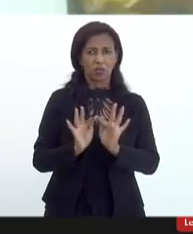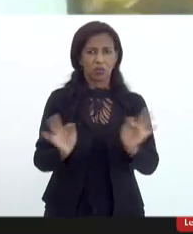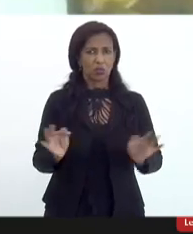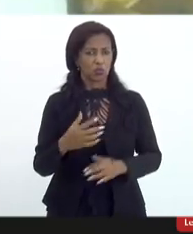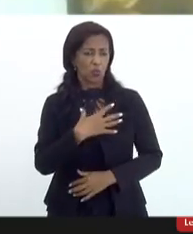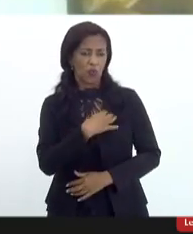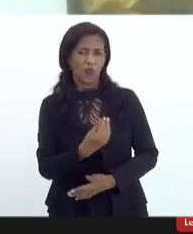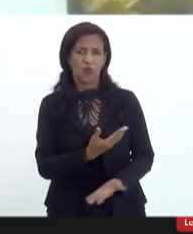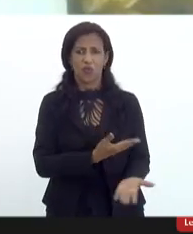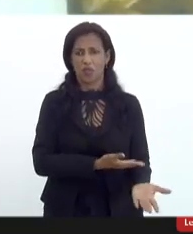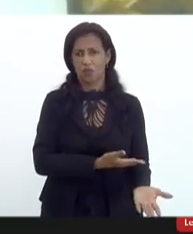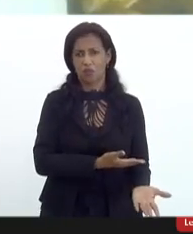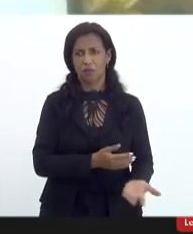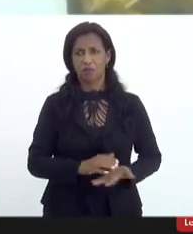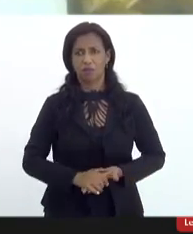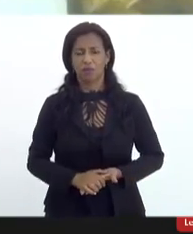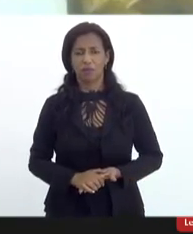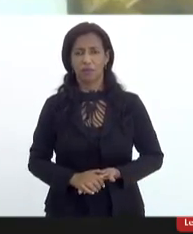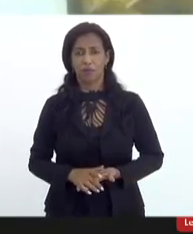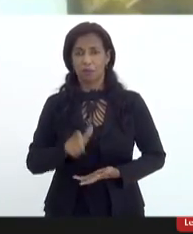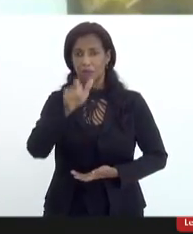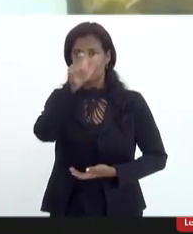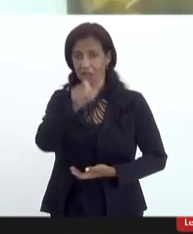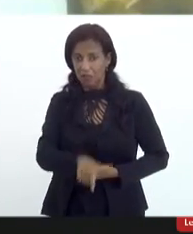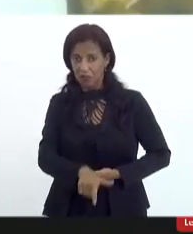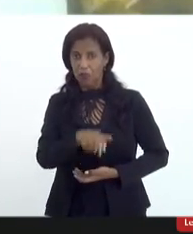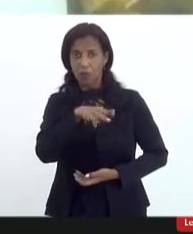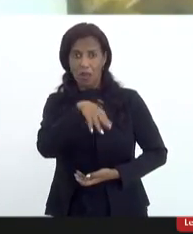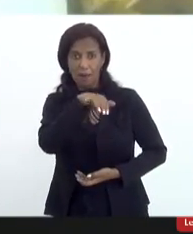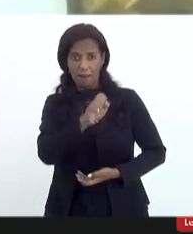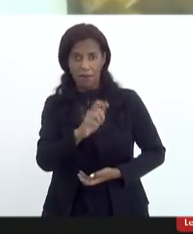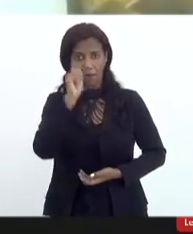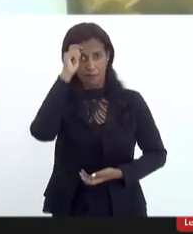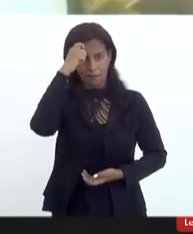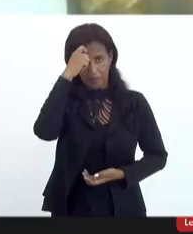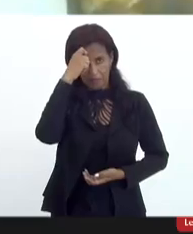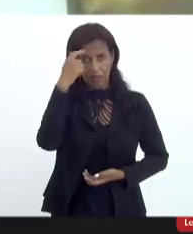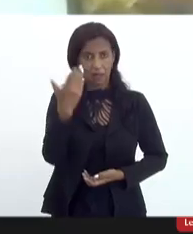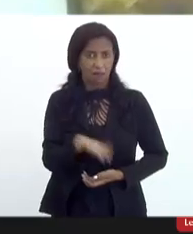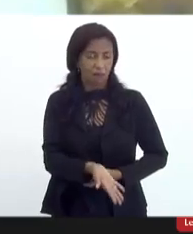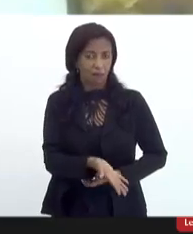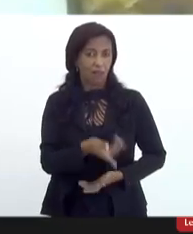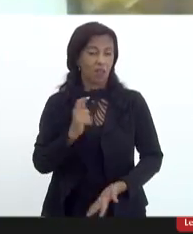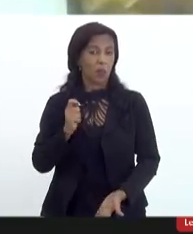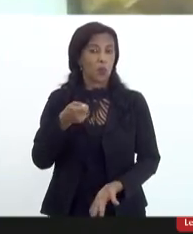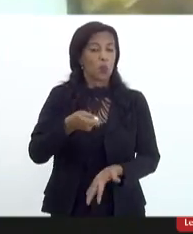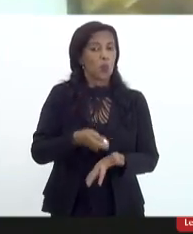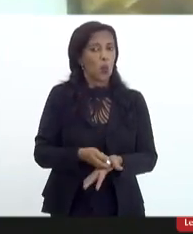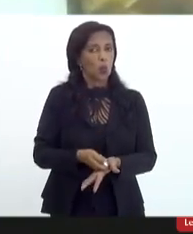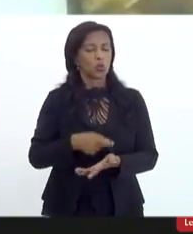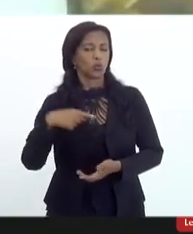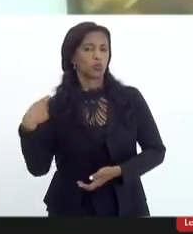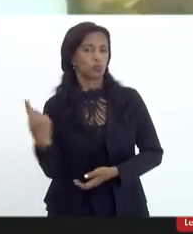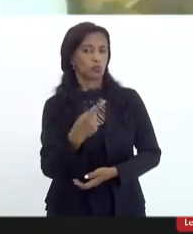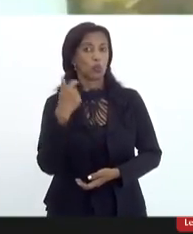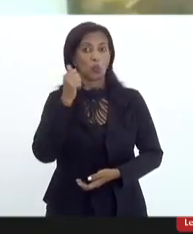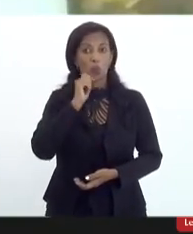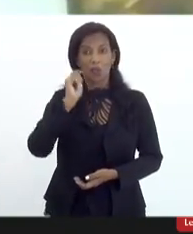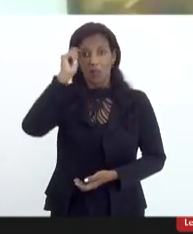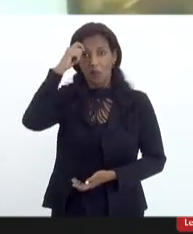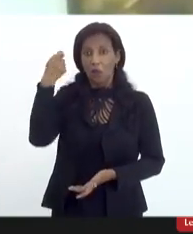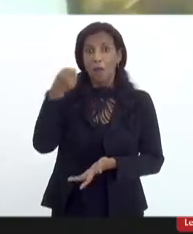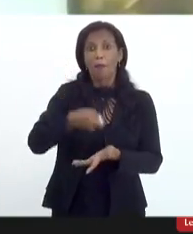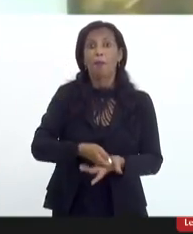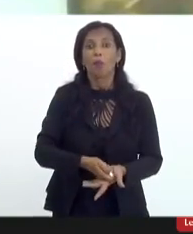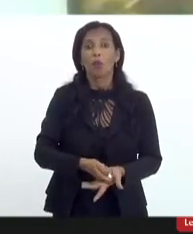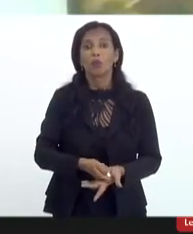filho, mas essa figura da mãe preta, que é algo que foi imposto para nós, mulheres negras, foi